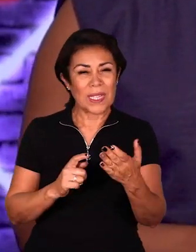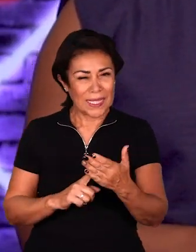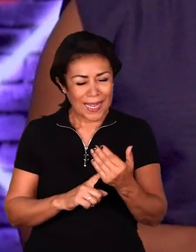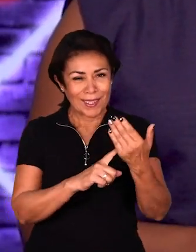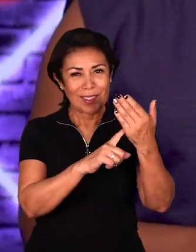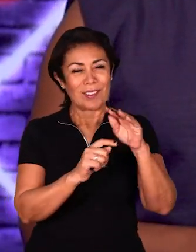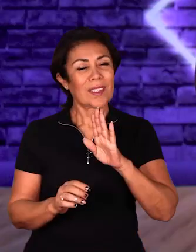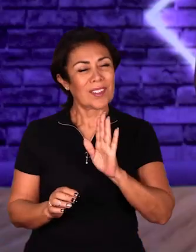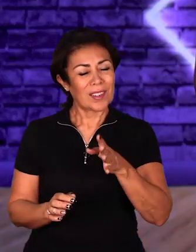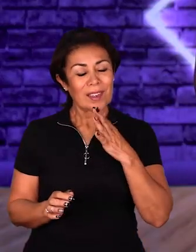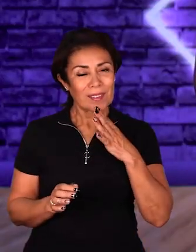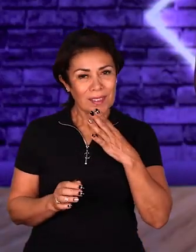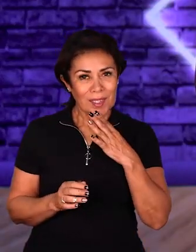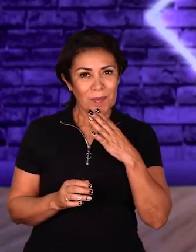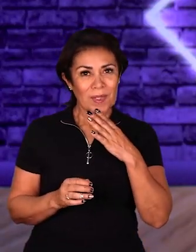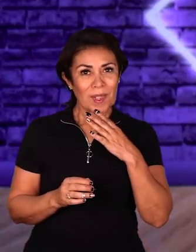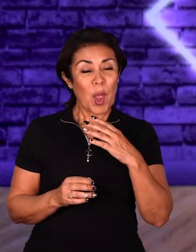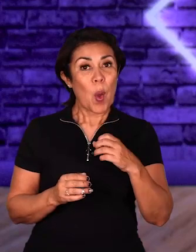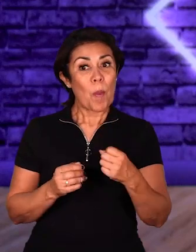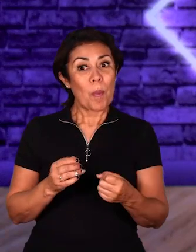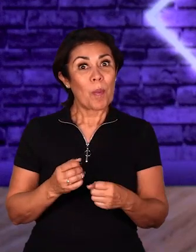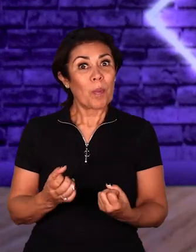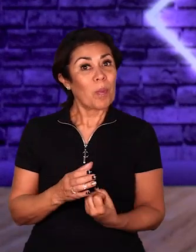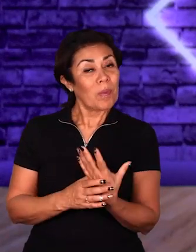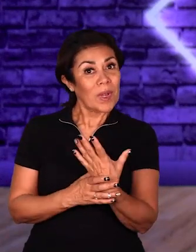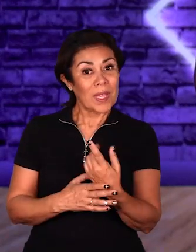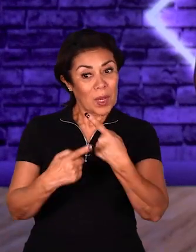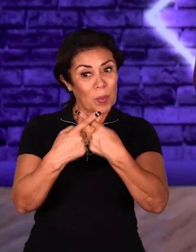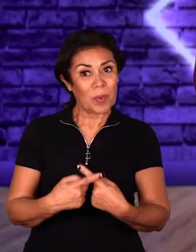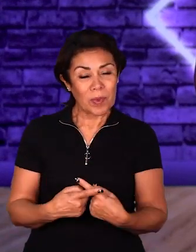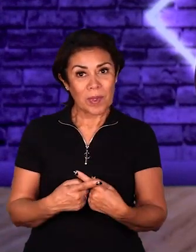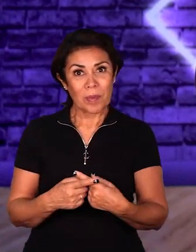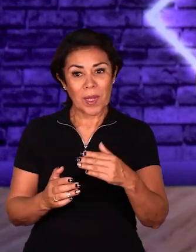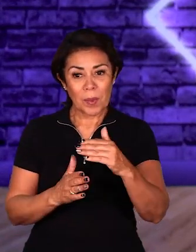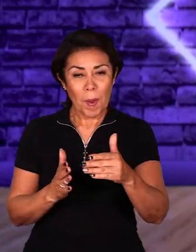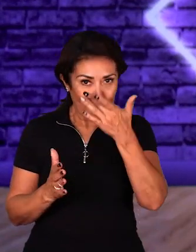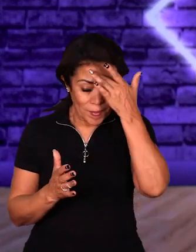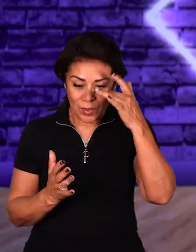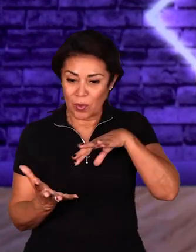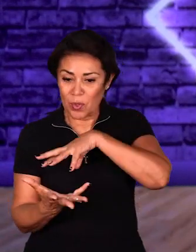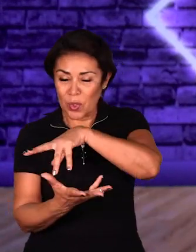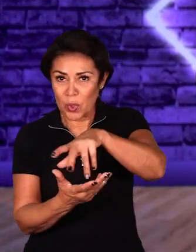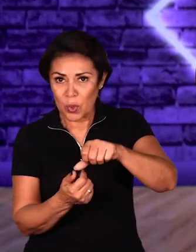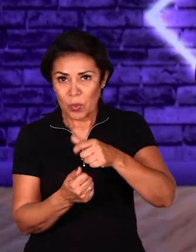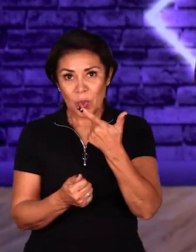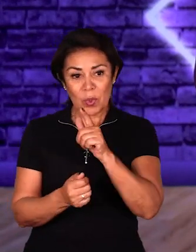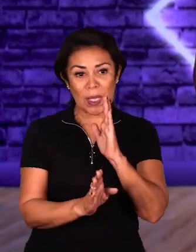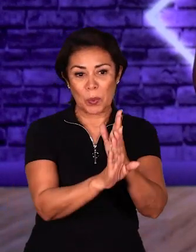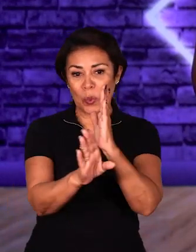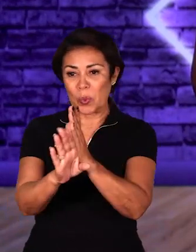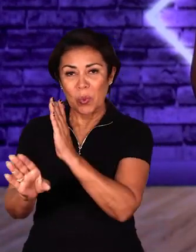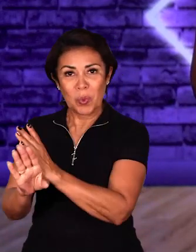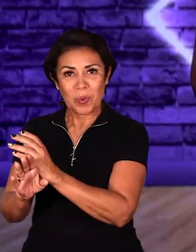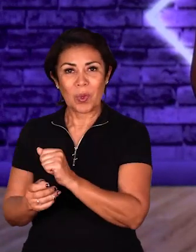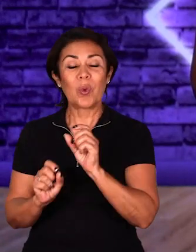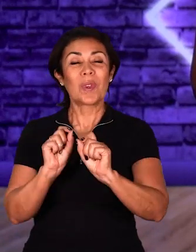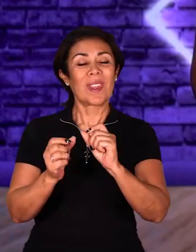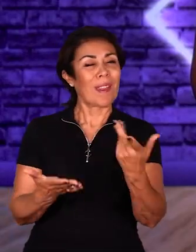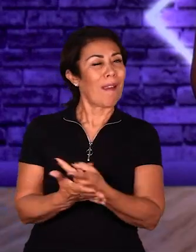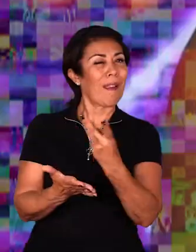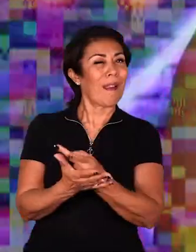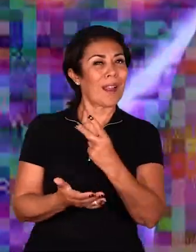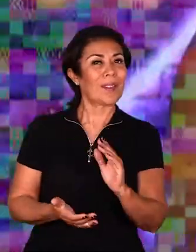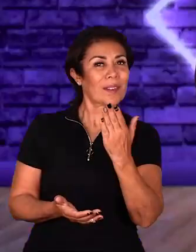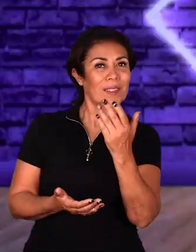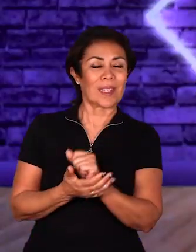Facebook, Microsoft, enfim, essas empresas de tecnologia que nós conhecemos costumam promover competições para que programadores ao redor do mundo inteiro encontrem